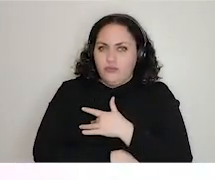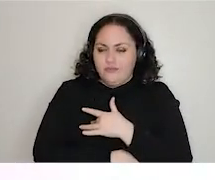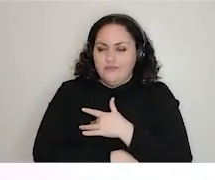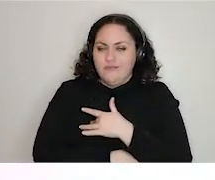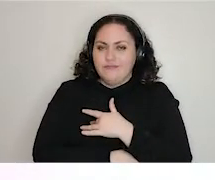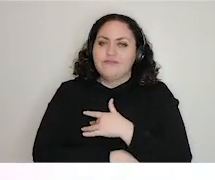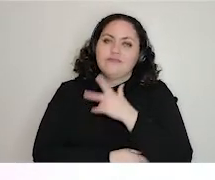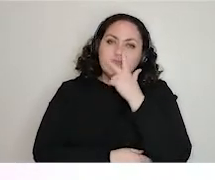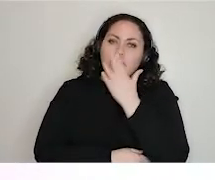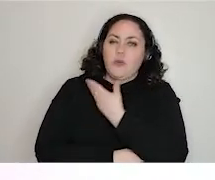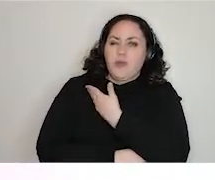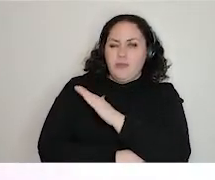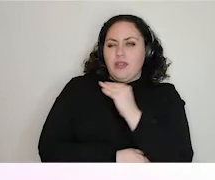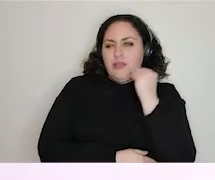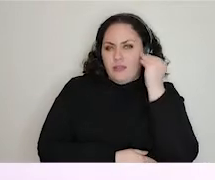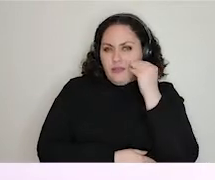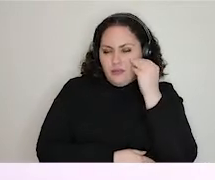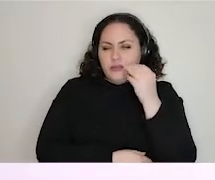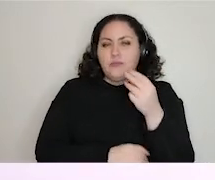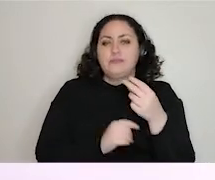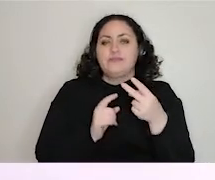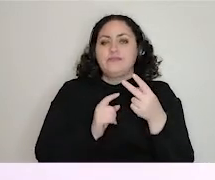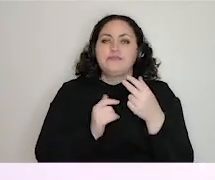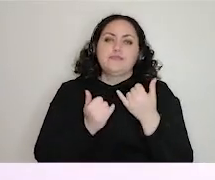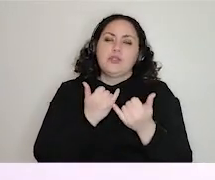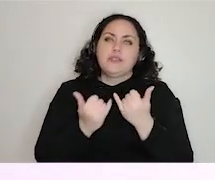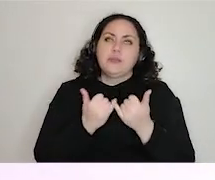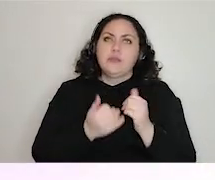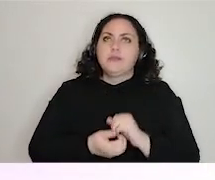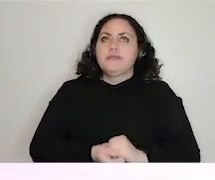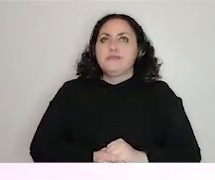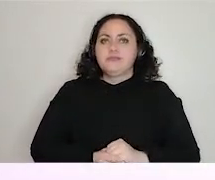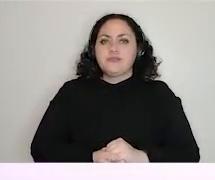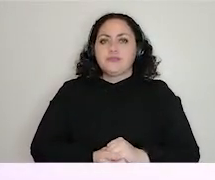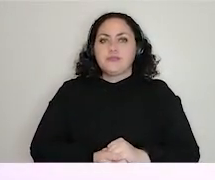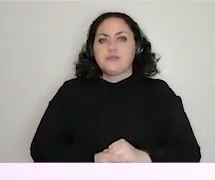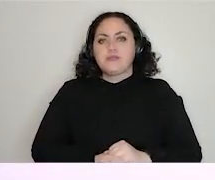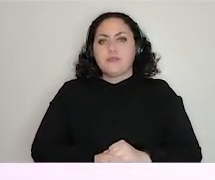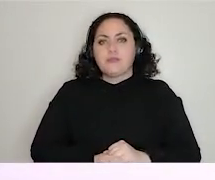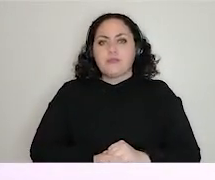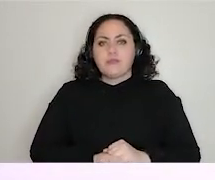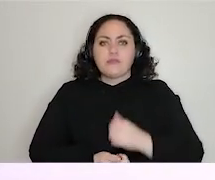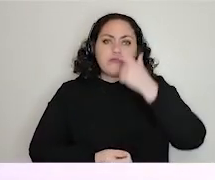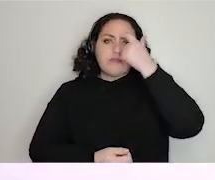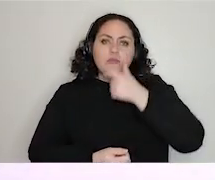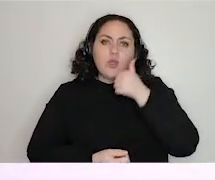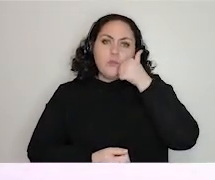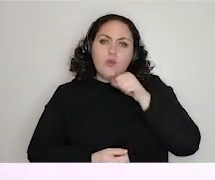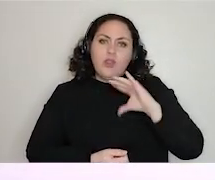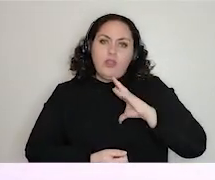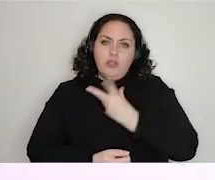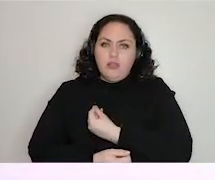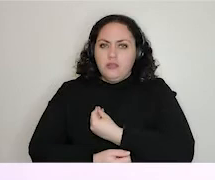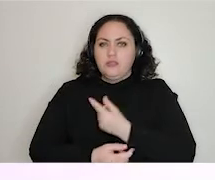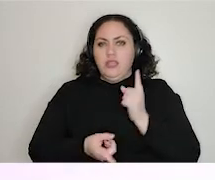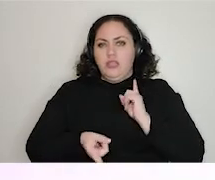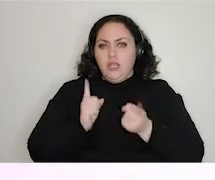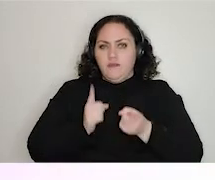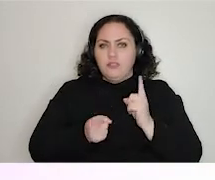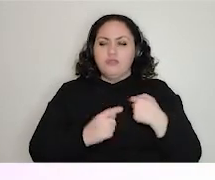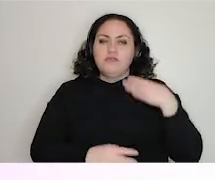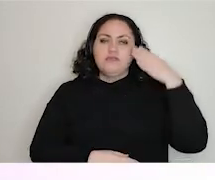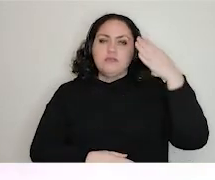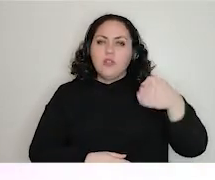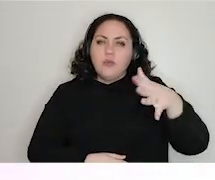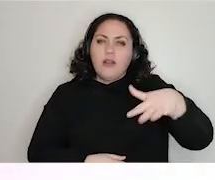de saúde, né? Aquele preconceito que a gente experiencia, por exemplo, de uma mulher trans, uma travesti,